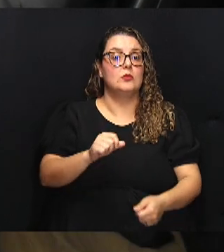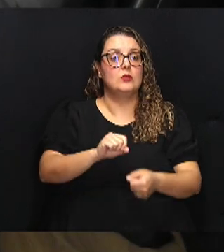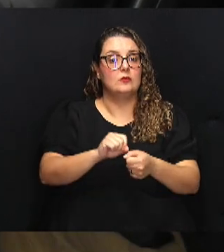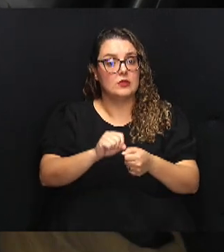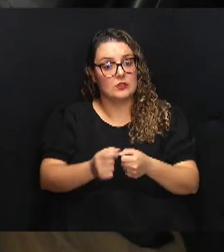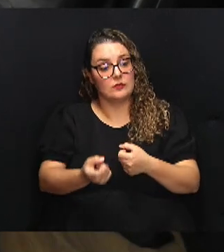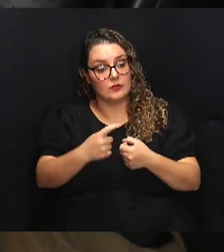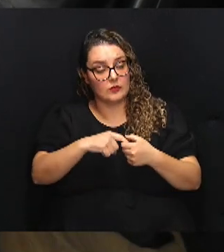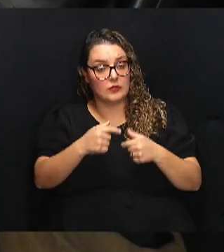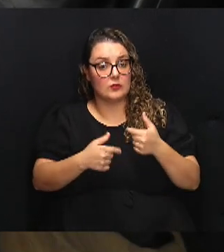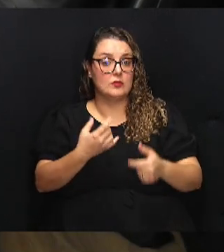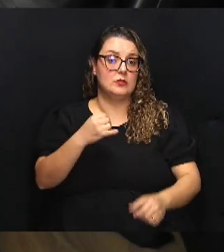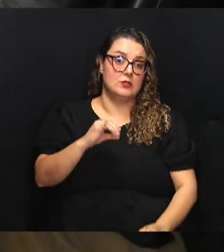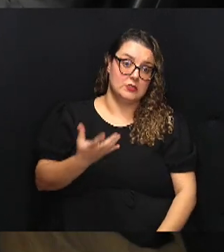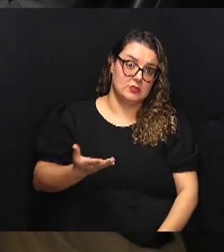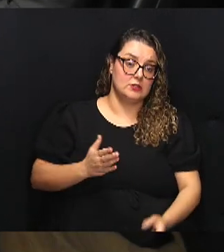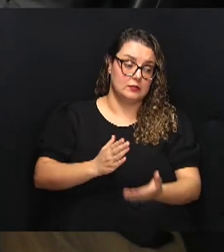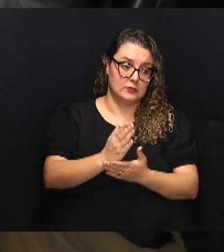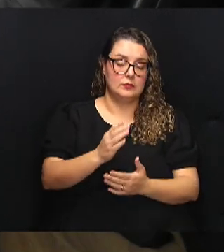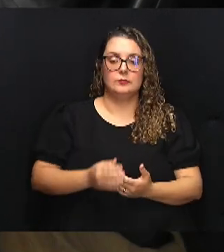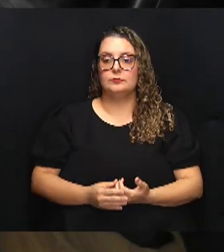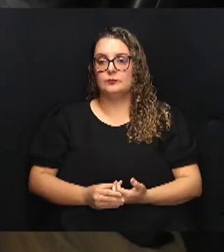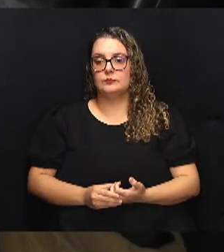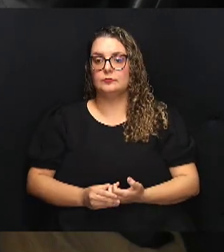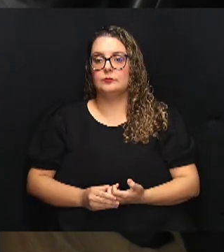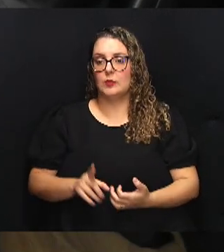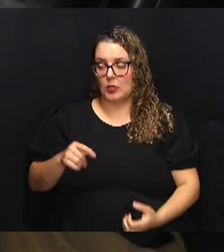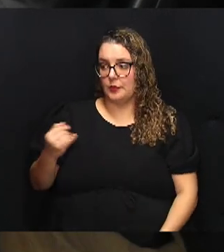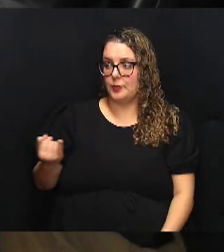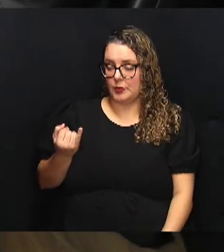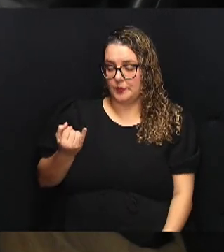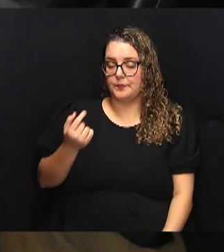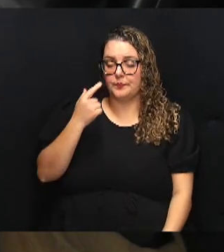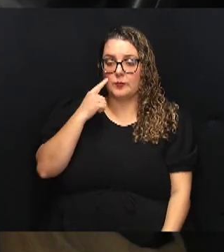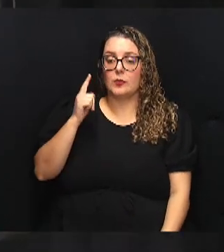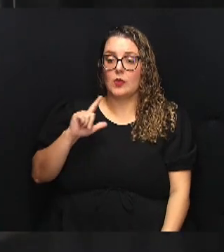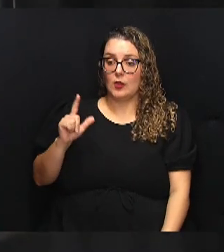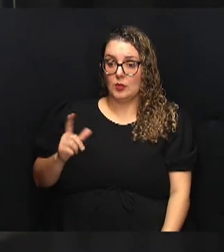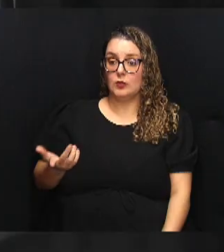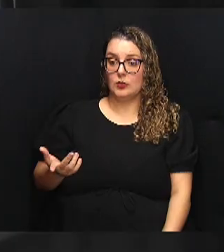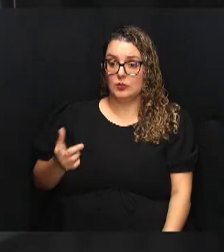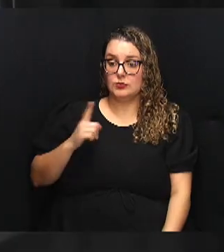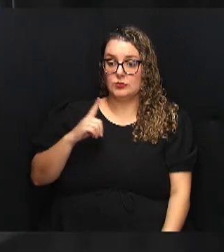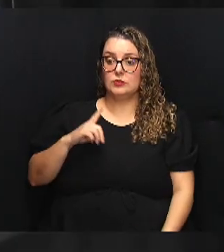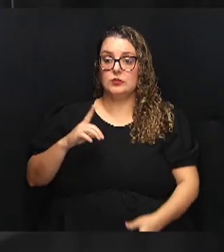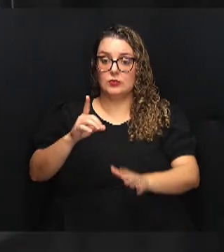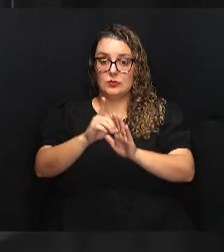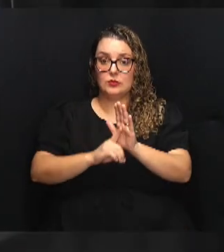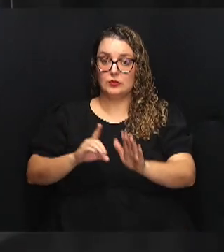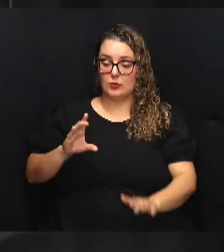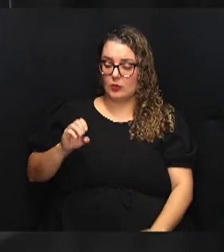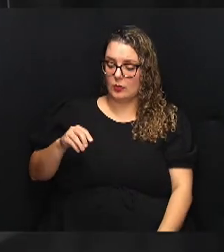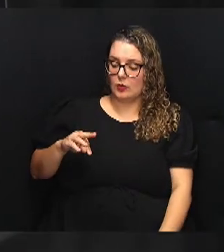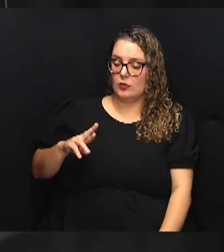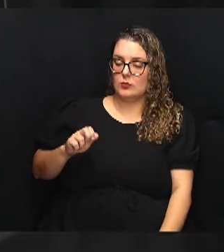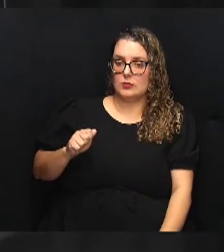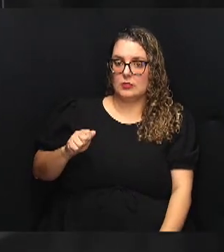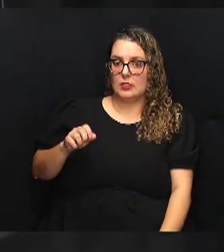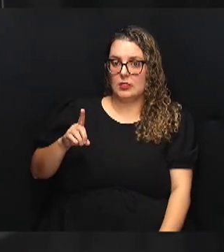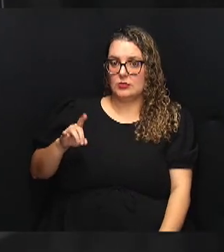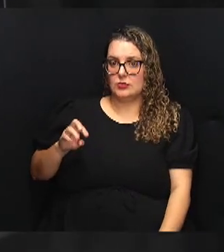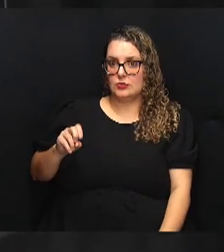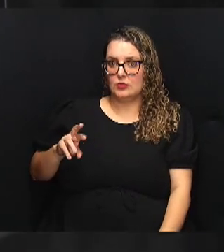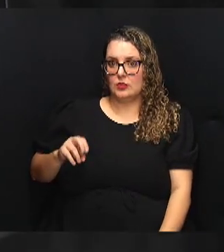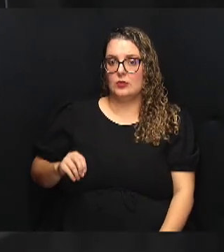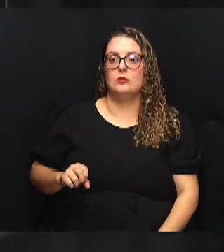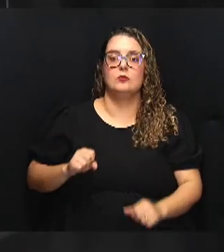ao trabalho, caso ele for aprovado, né? Importante. Claro que existe o direito do contraditório, né? Fato número 1, ele pode